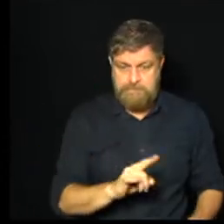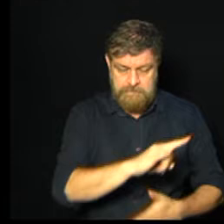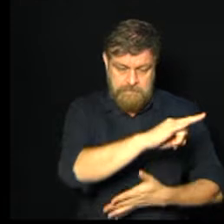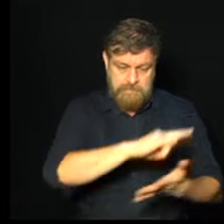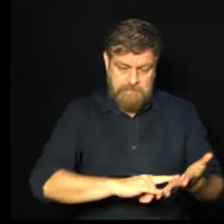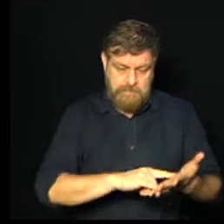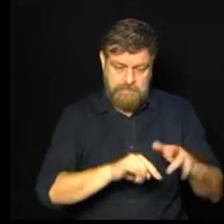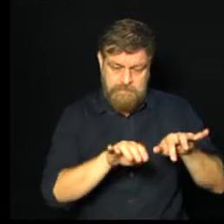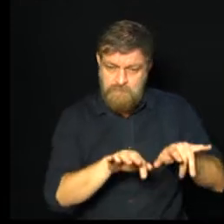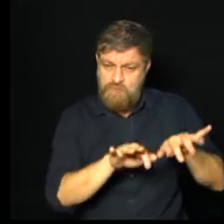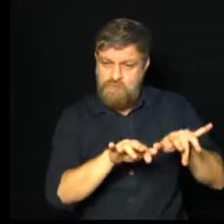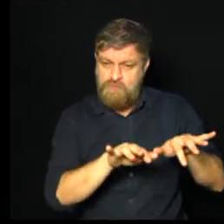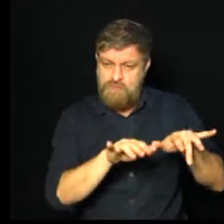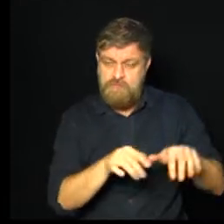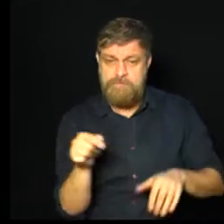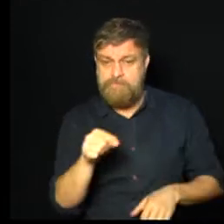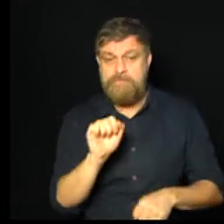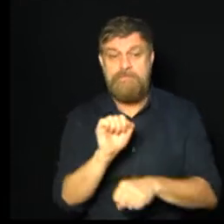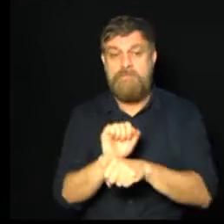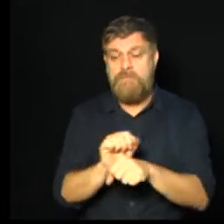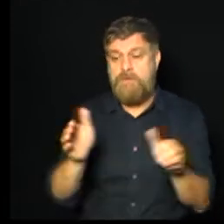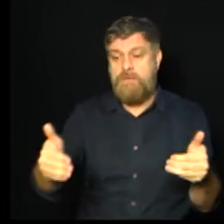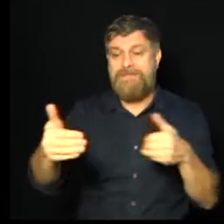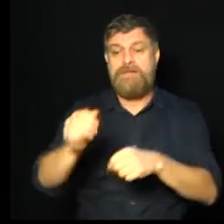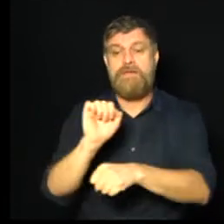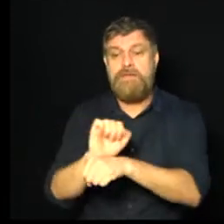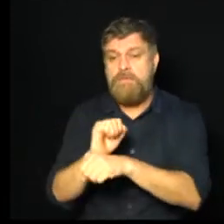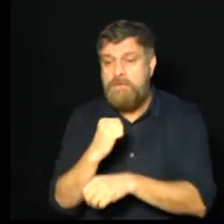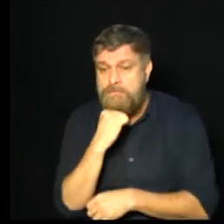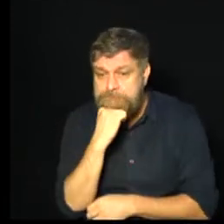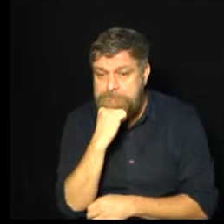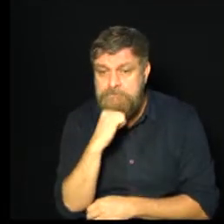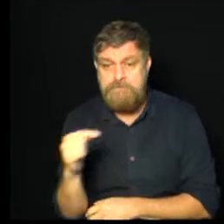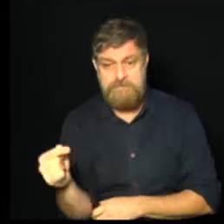esse paciente aguarda nessa sala de espera.